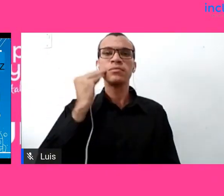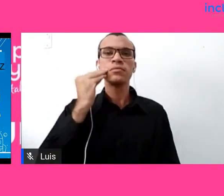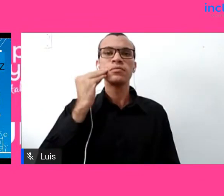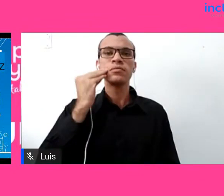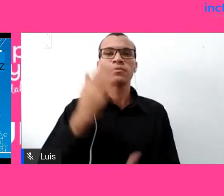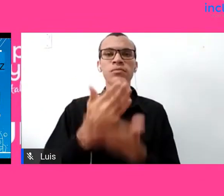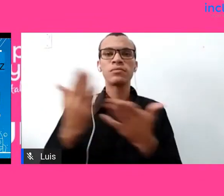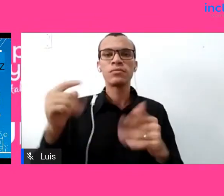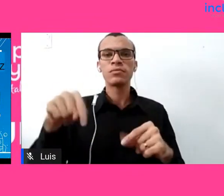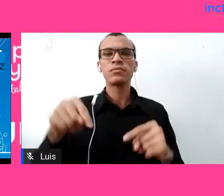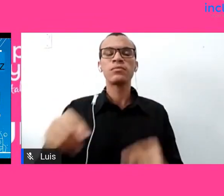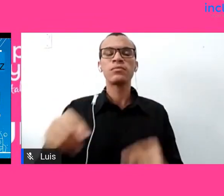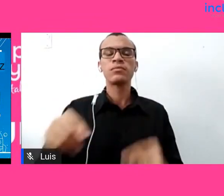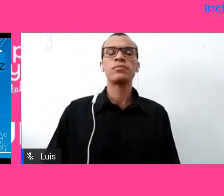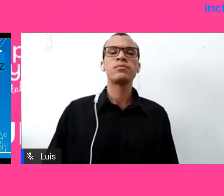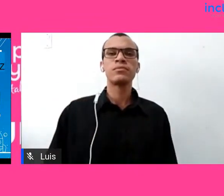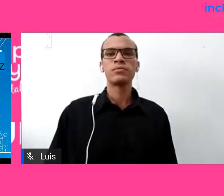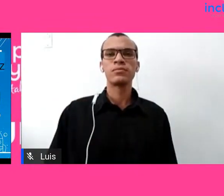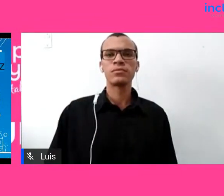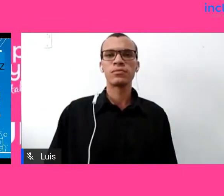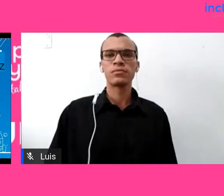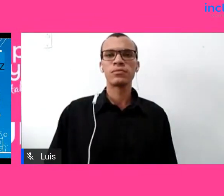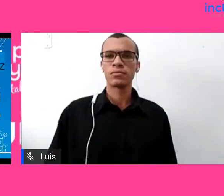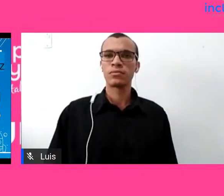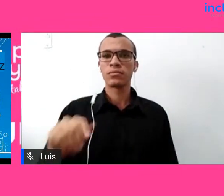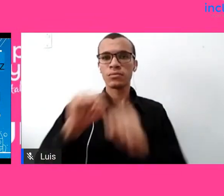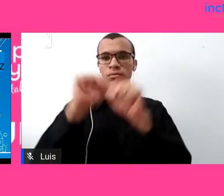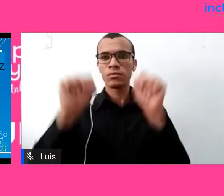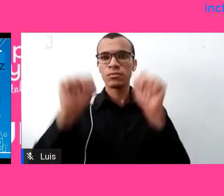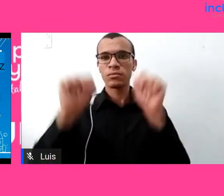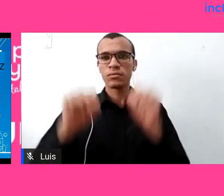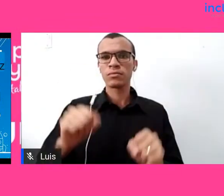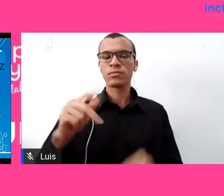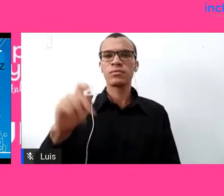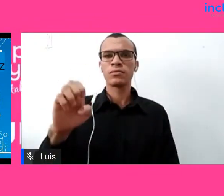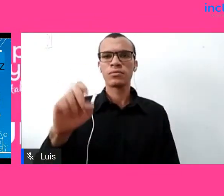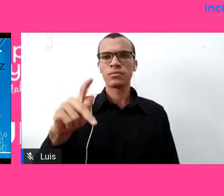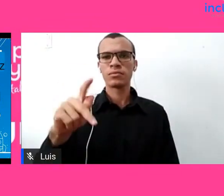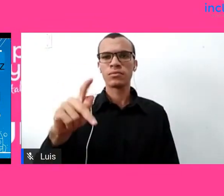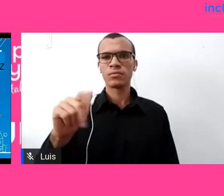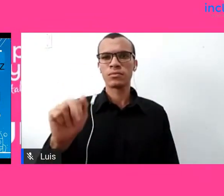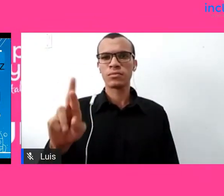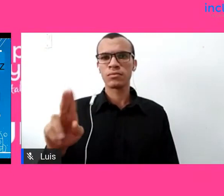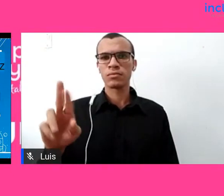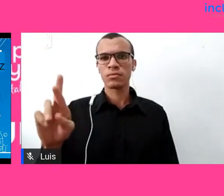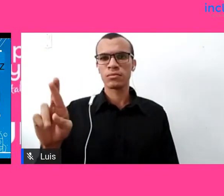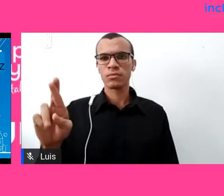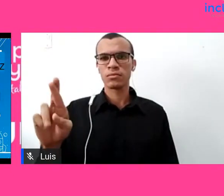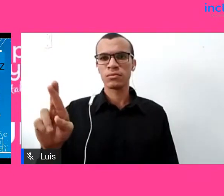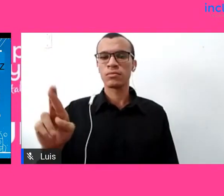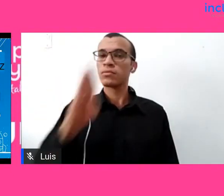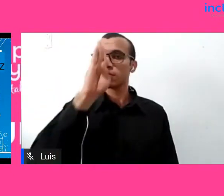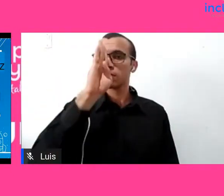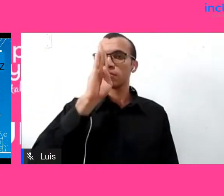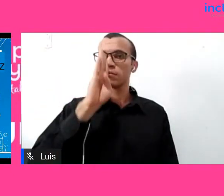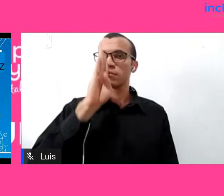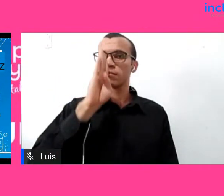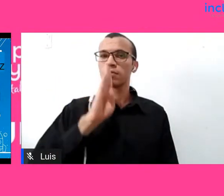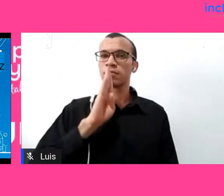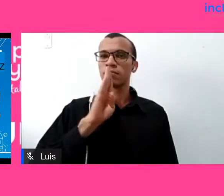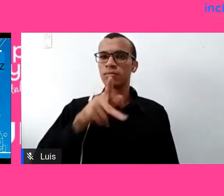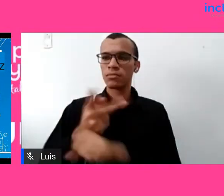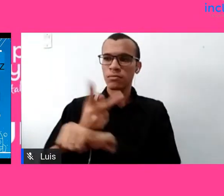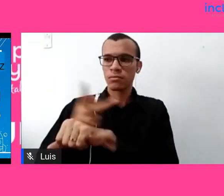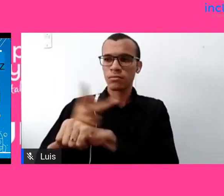aqui o programa chamado Pepakura. Ele é um programa gratuito, você pesquisa, você